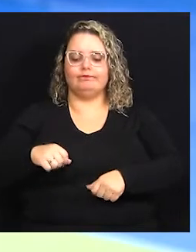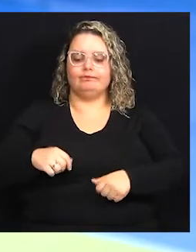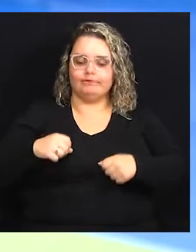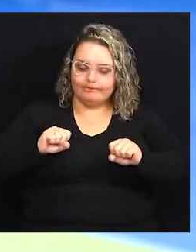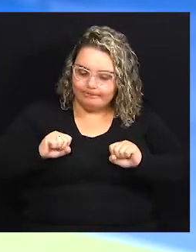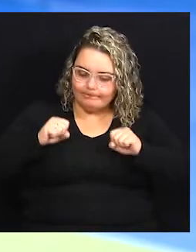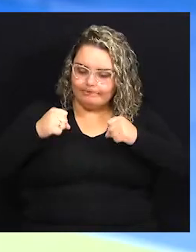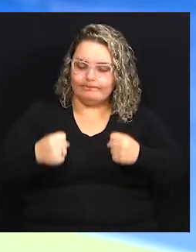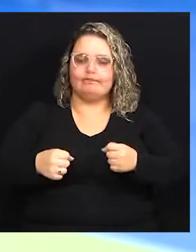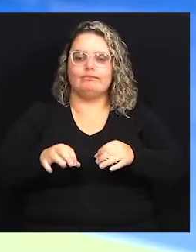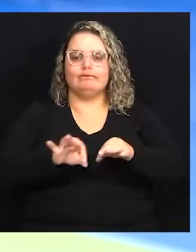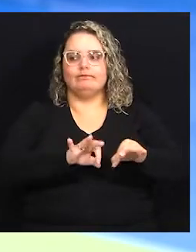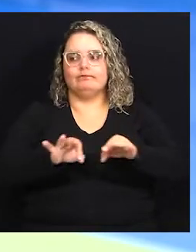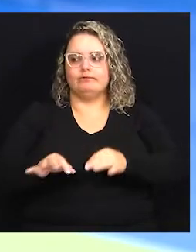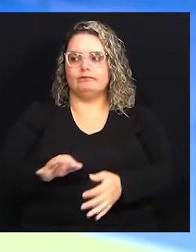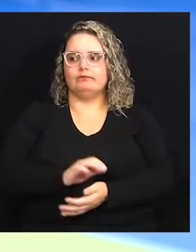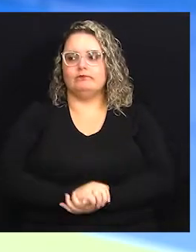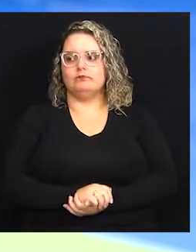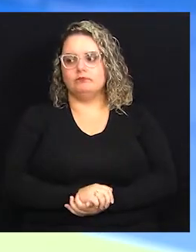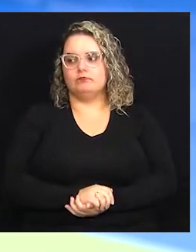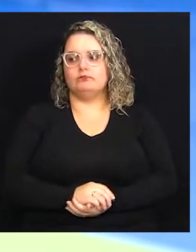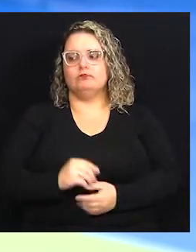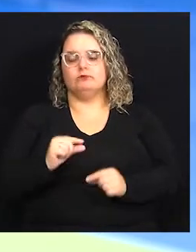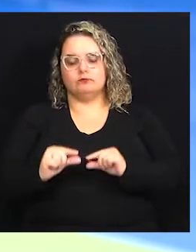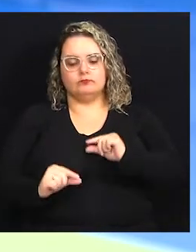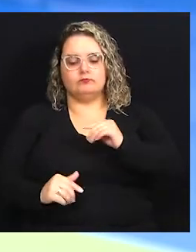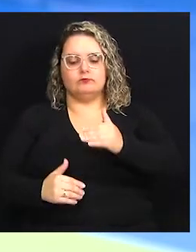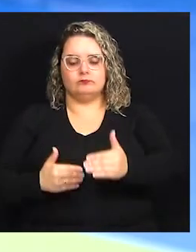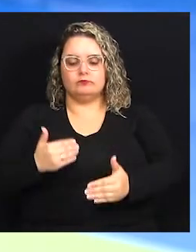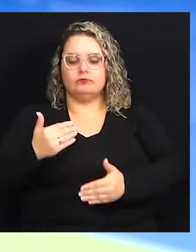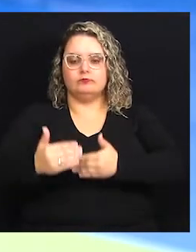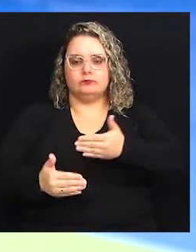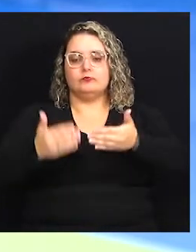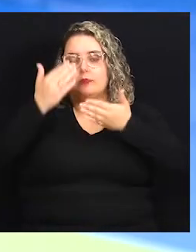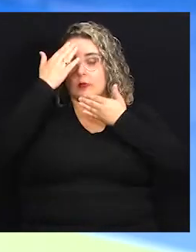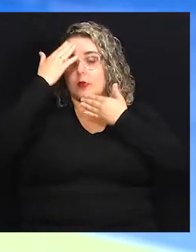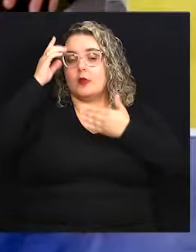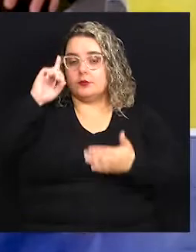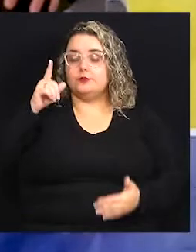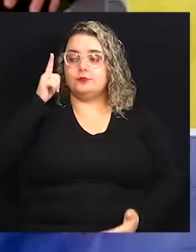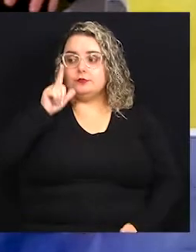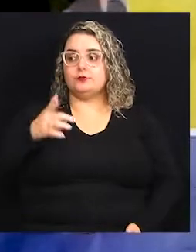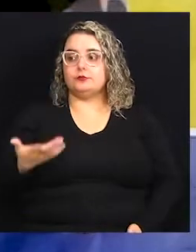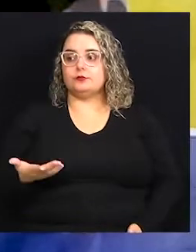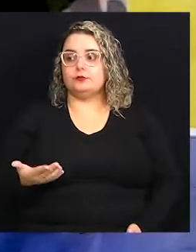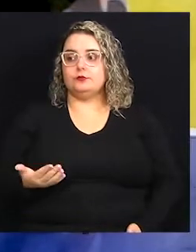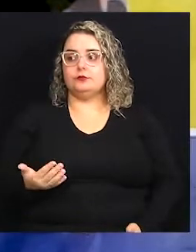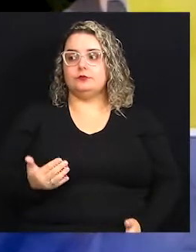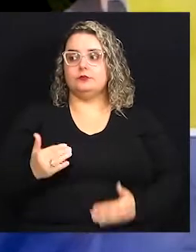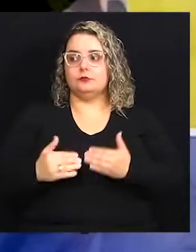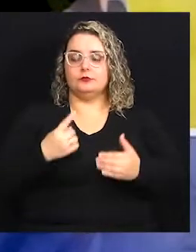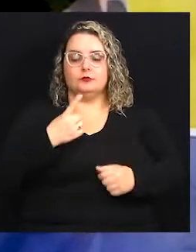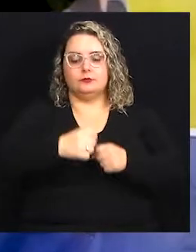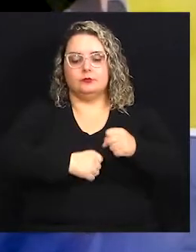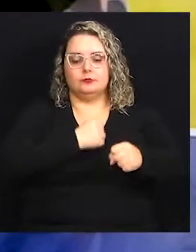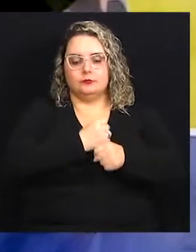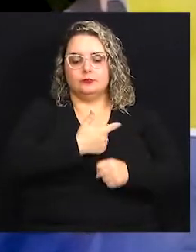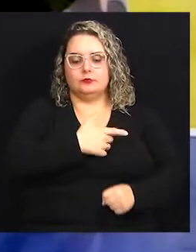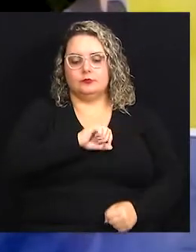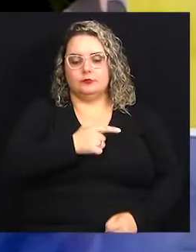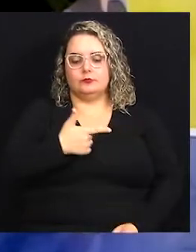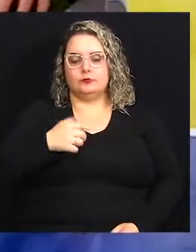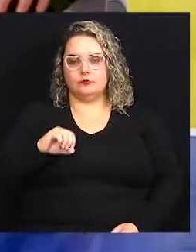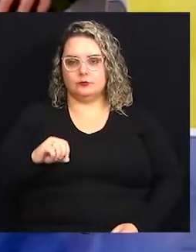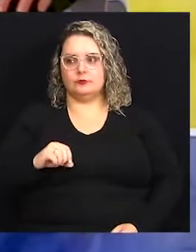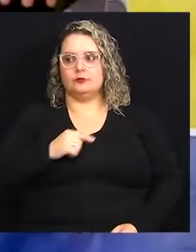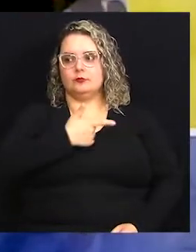O projeto aos poucos foi engatilhando, graças a Deus conseguimos subir de um ano para o outro, de 2020 para